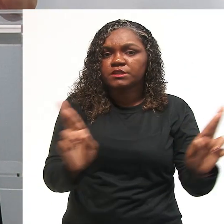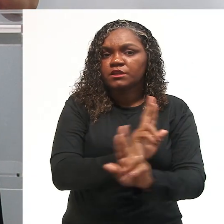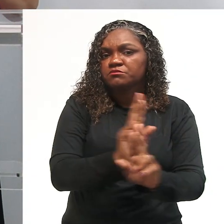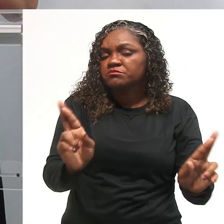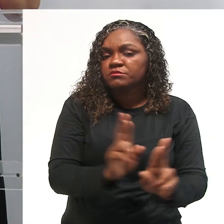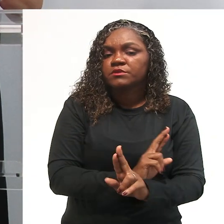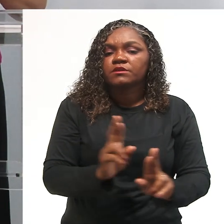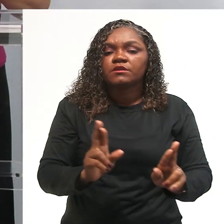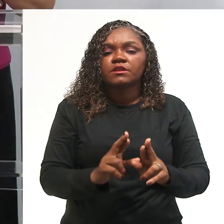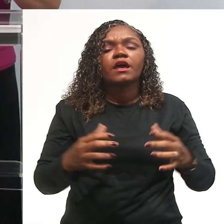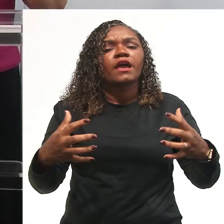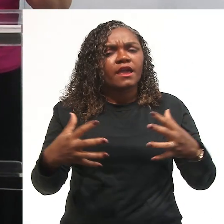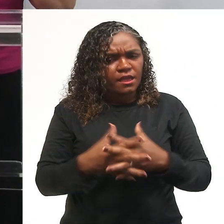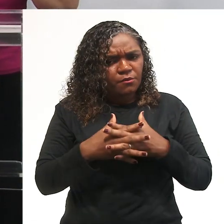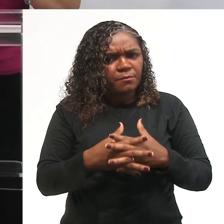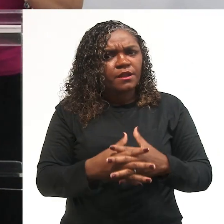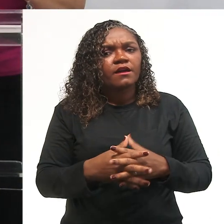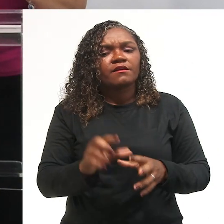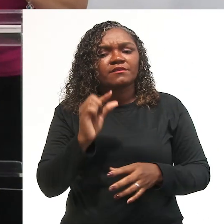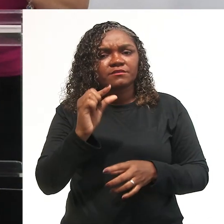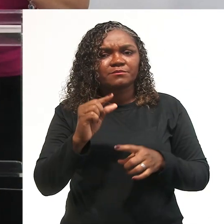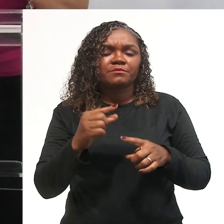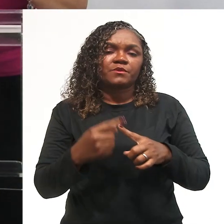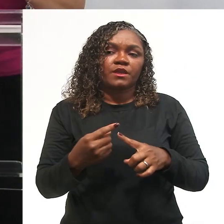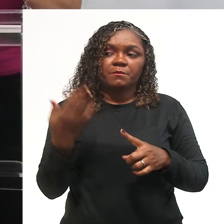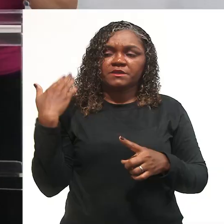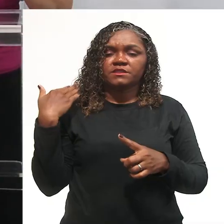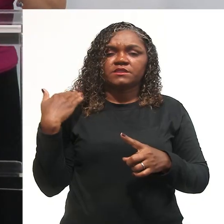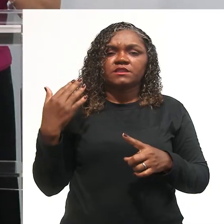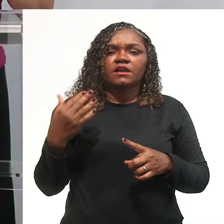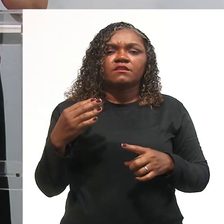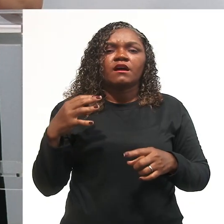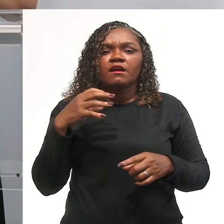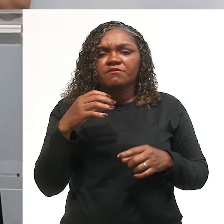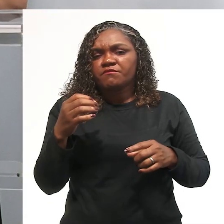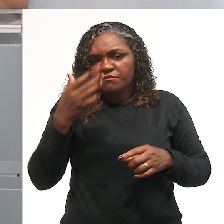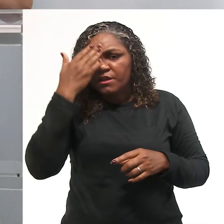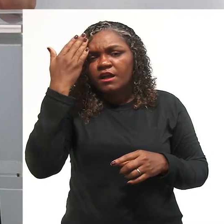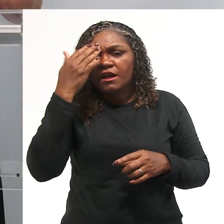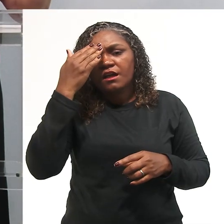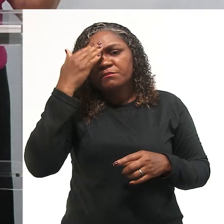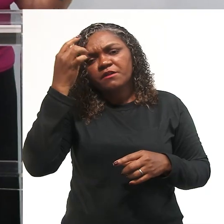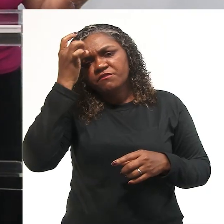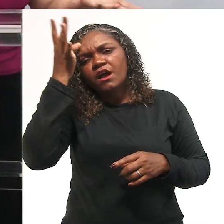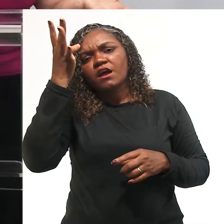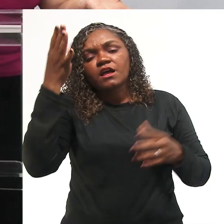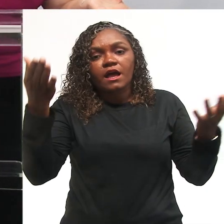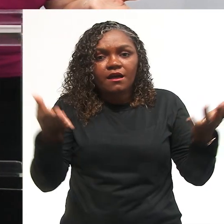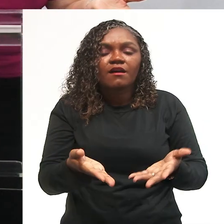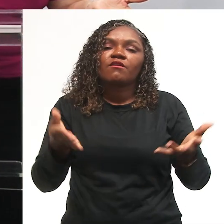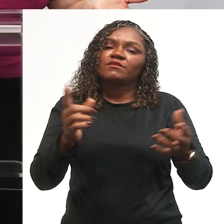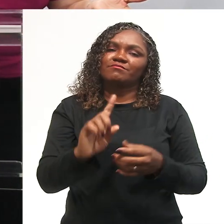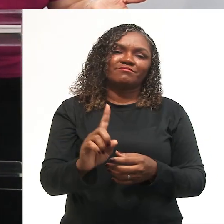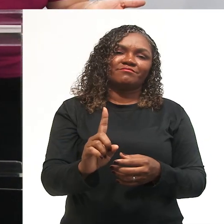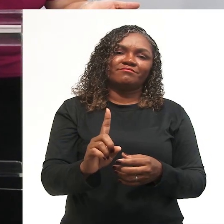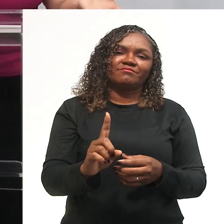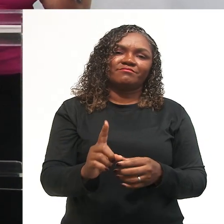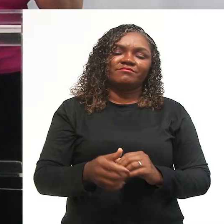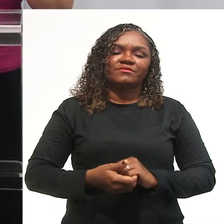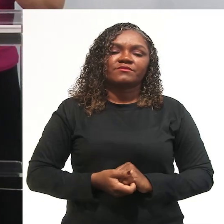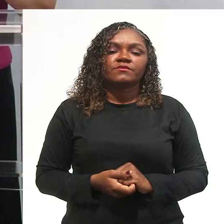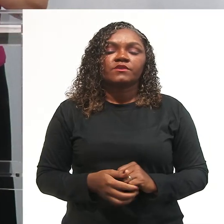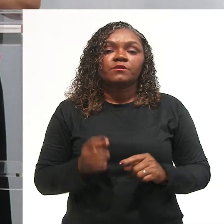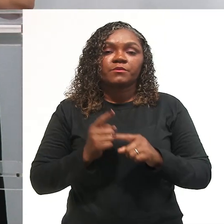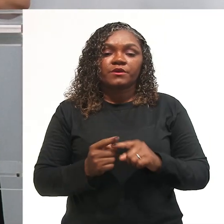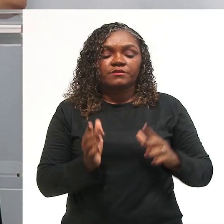muito mais complexo do que era no início, né? Se por um lado evoluímos bastante tecnologicamente falando,